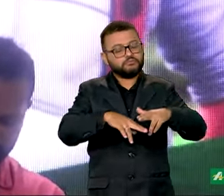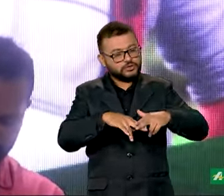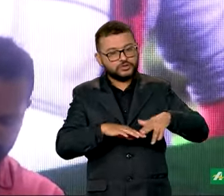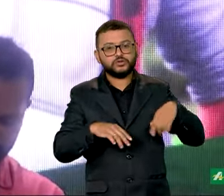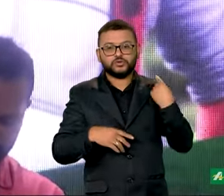esse plano saf